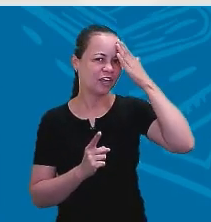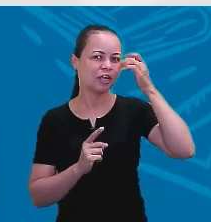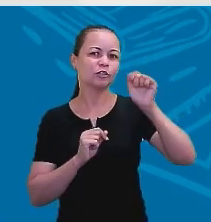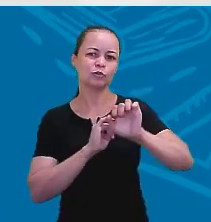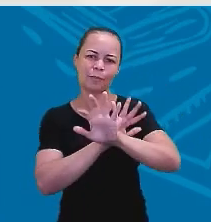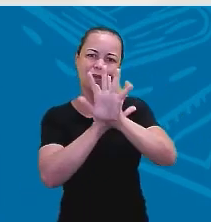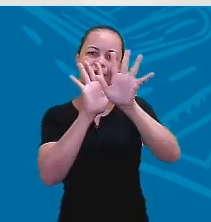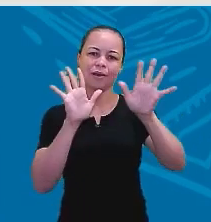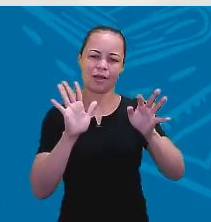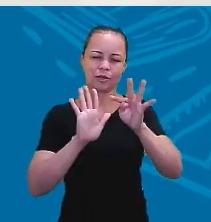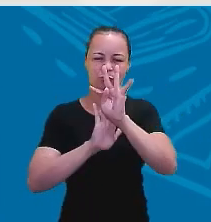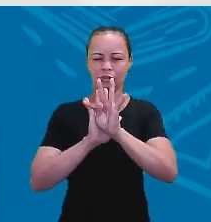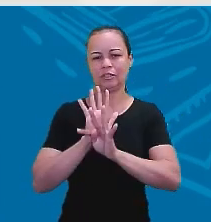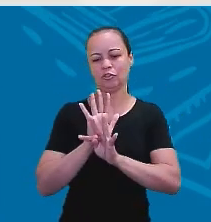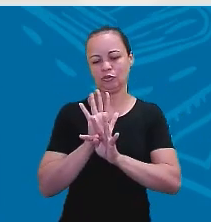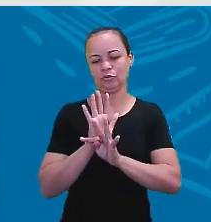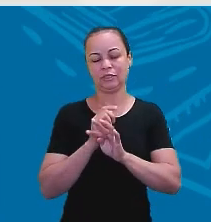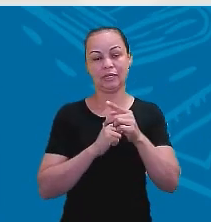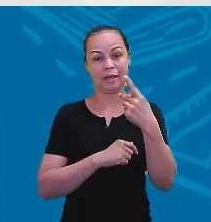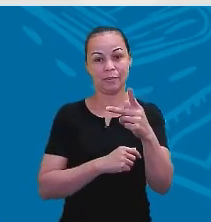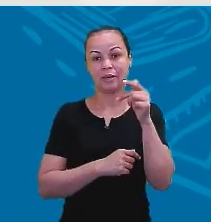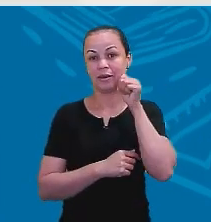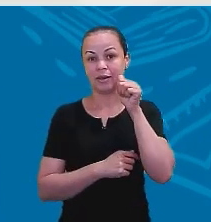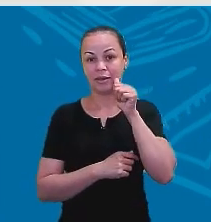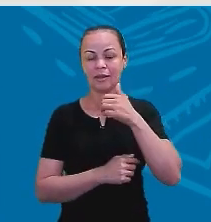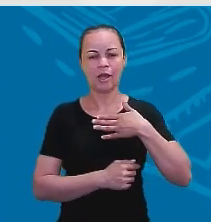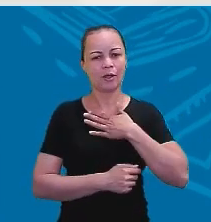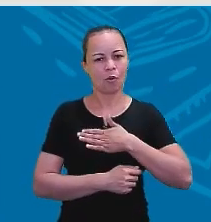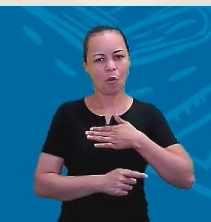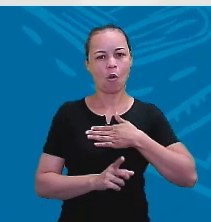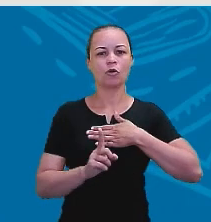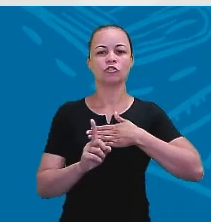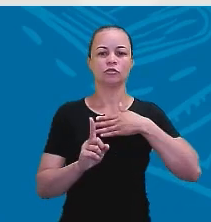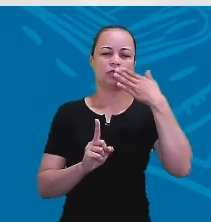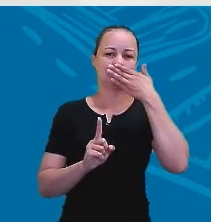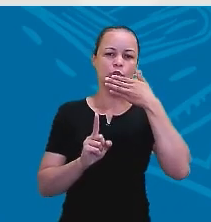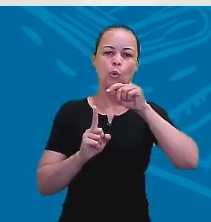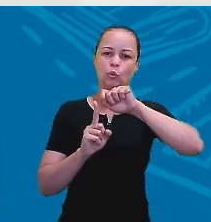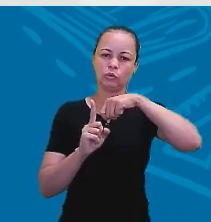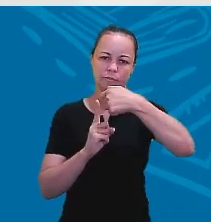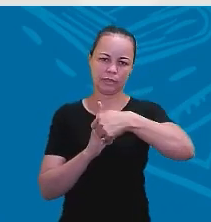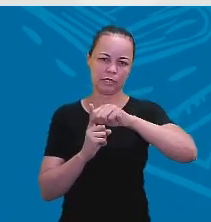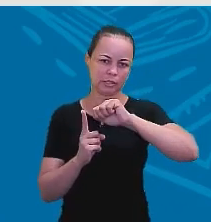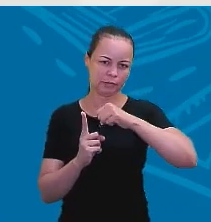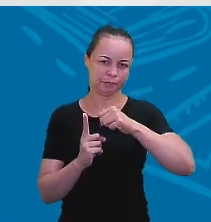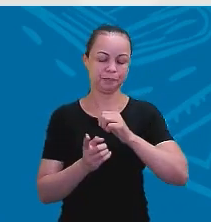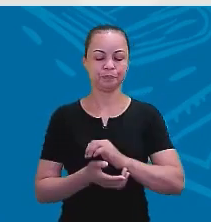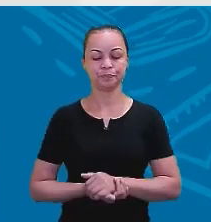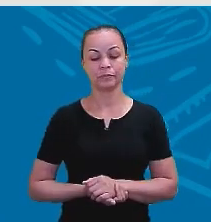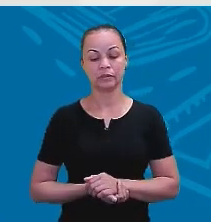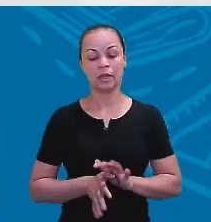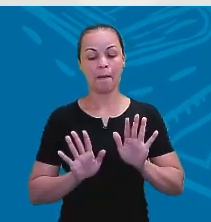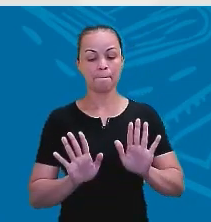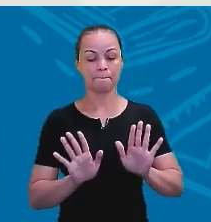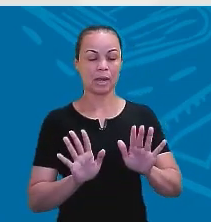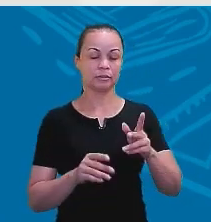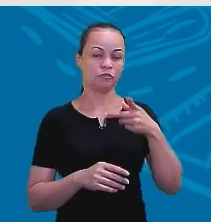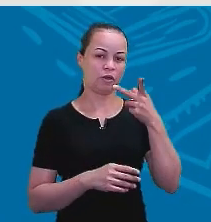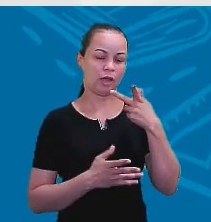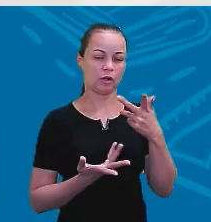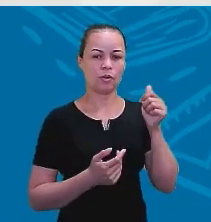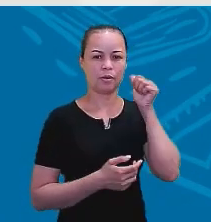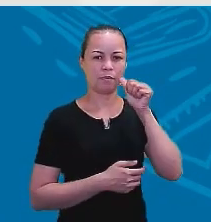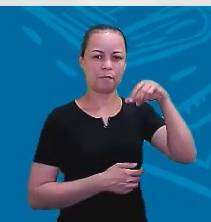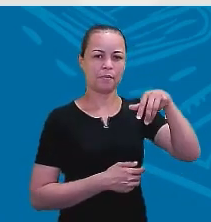aí que ela gosta do doce ali de banana. Então, não preciso interpretar nada. Já quando eu digo Maria é um doce de